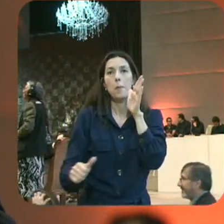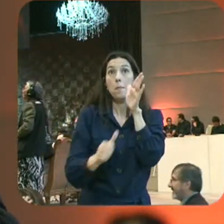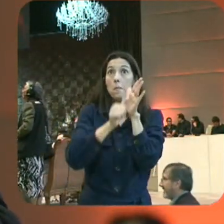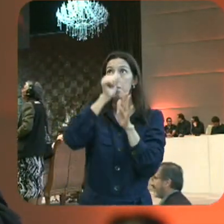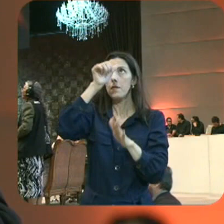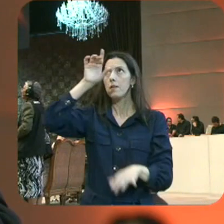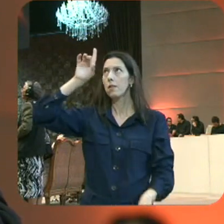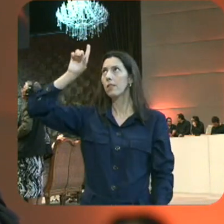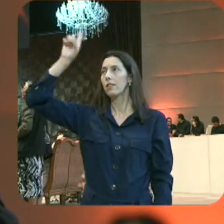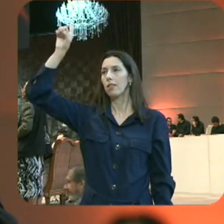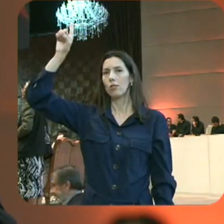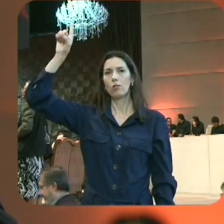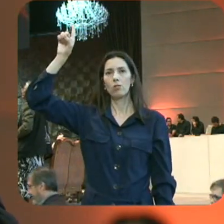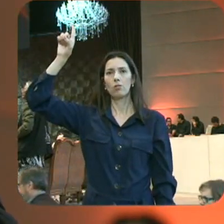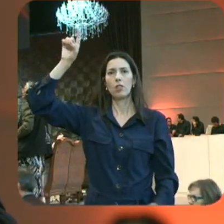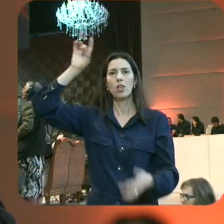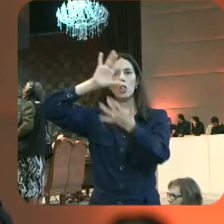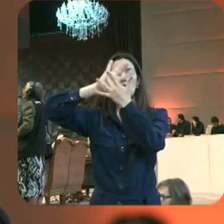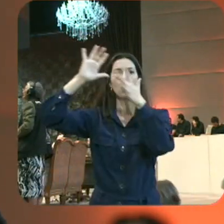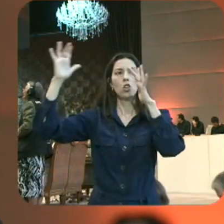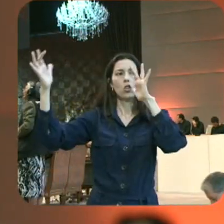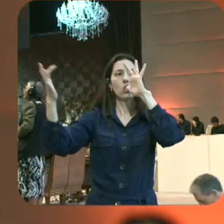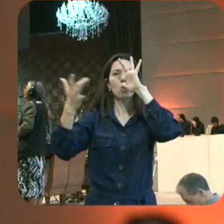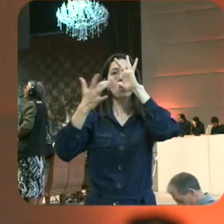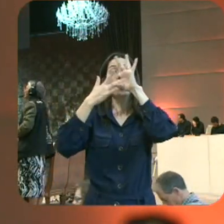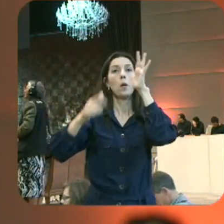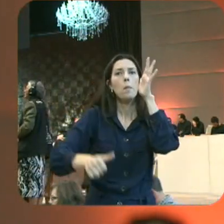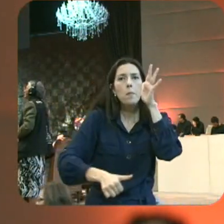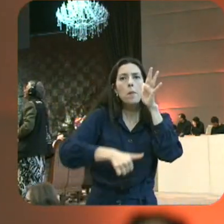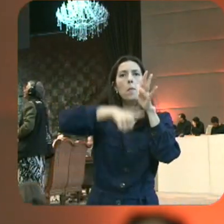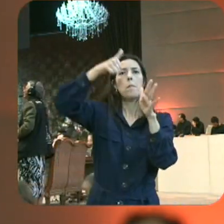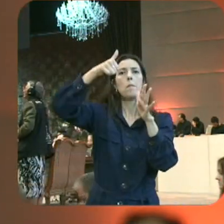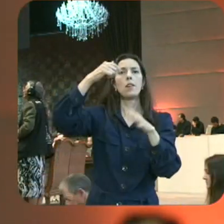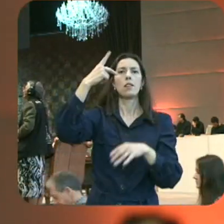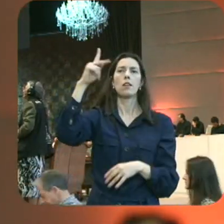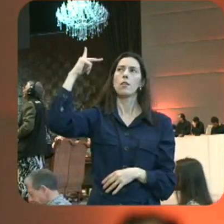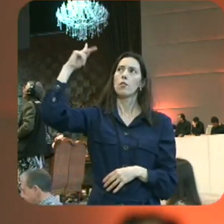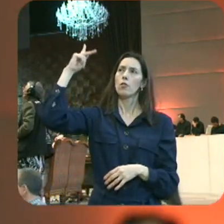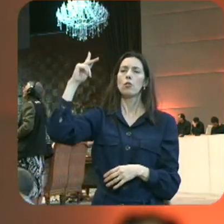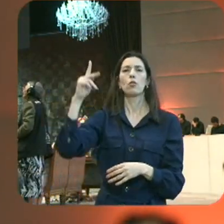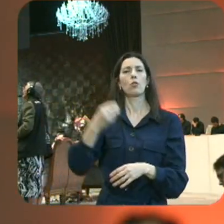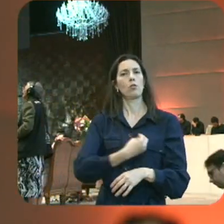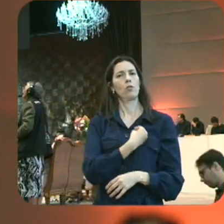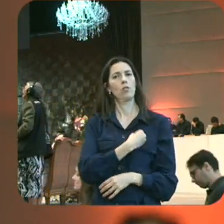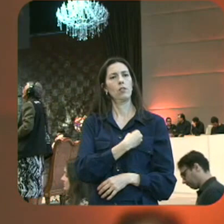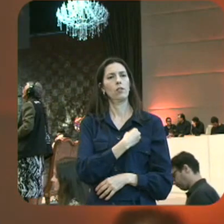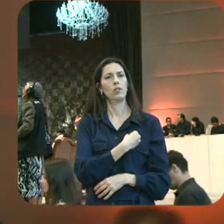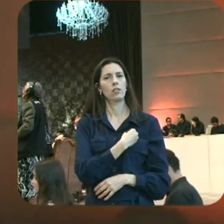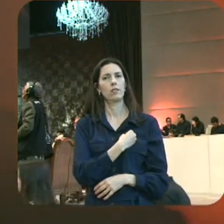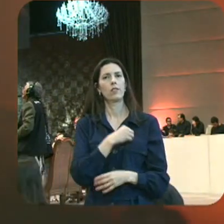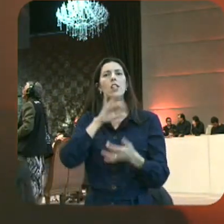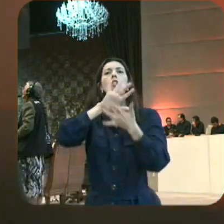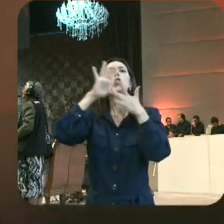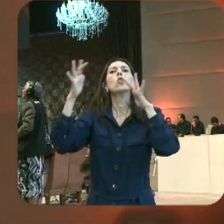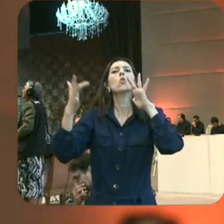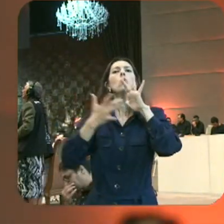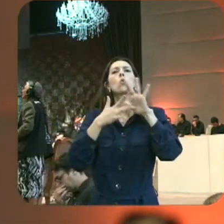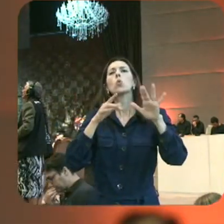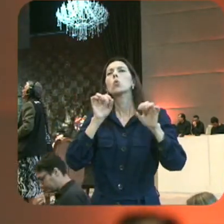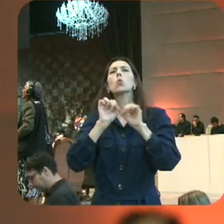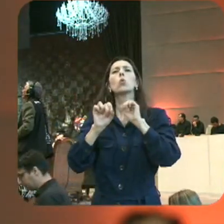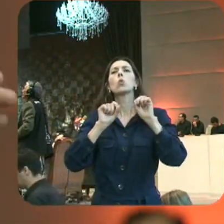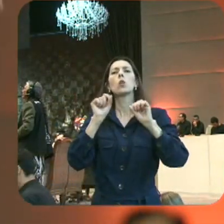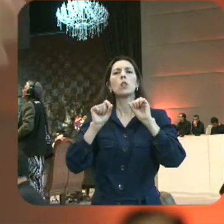Deus. É Jesus em primeiro lugar na tua vida, em todas as áreas. O que Jesus faria nessa